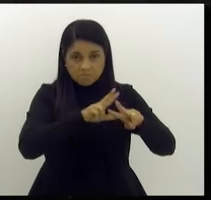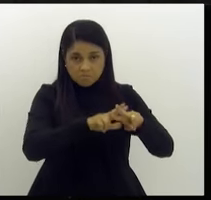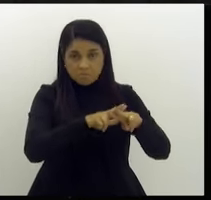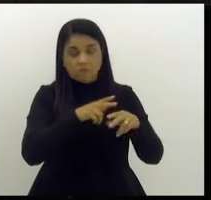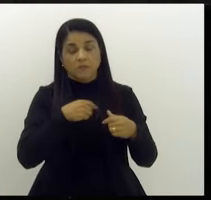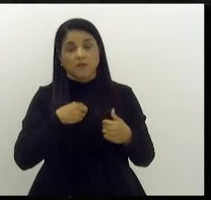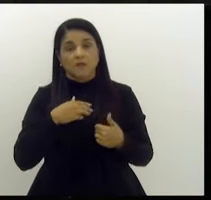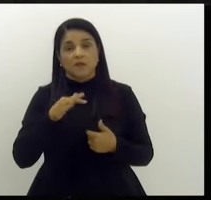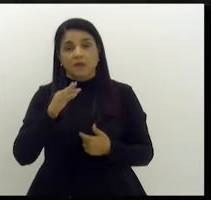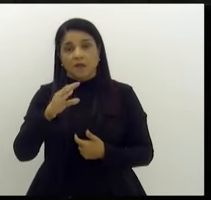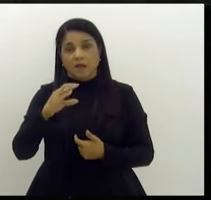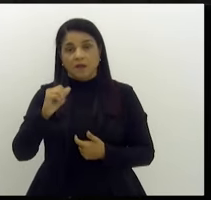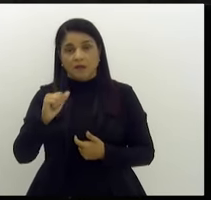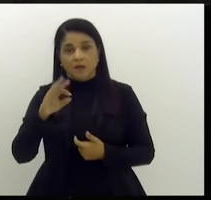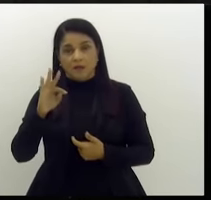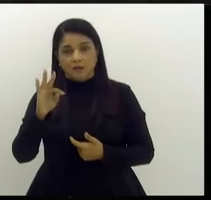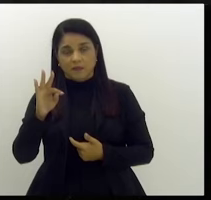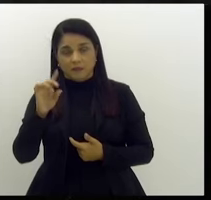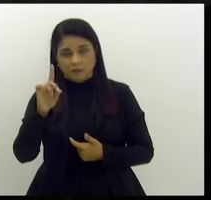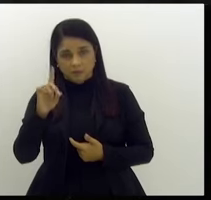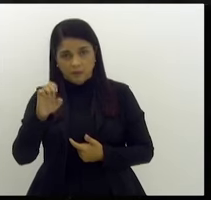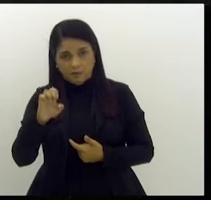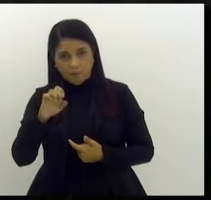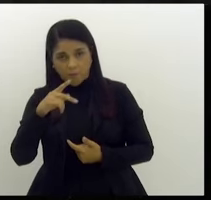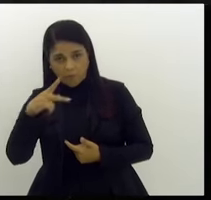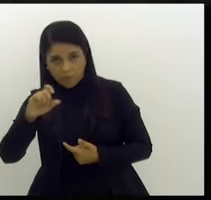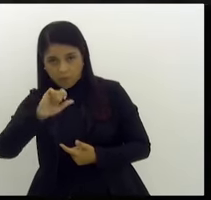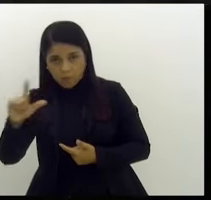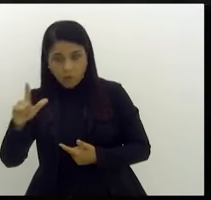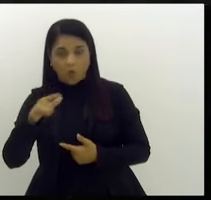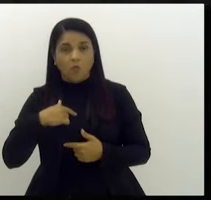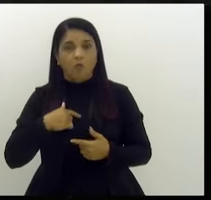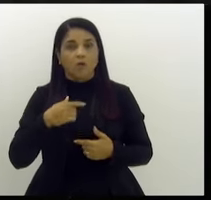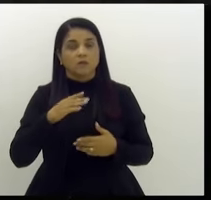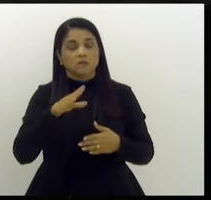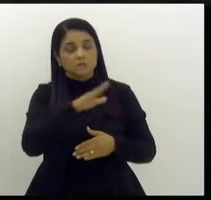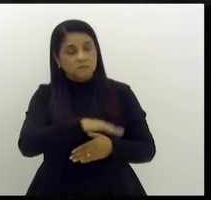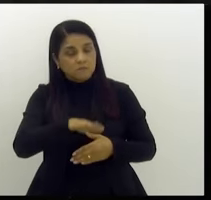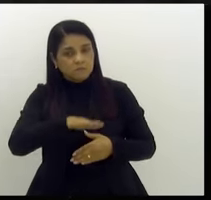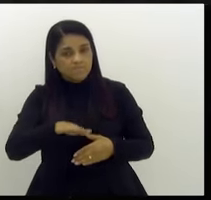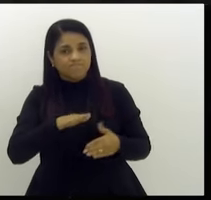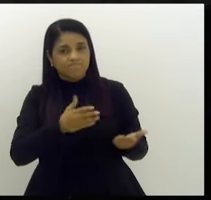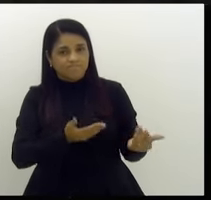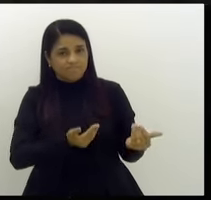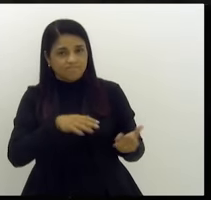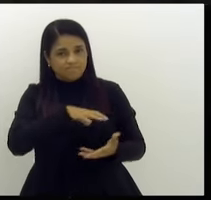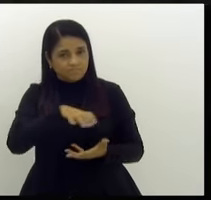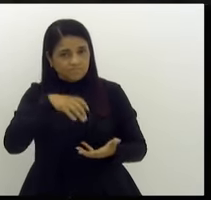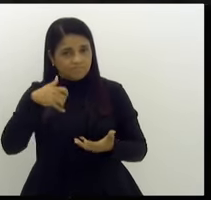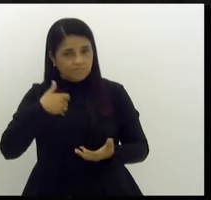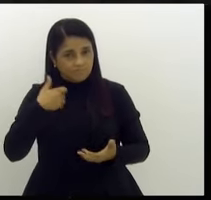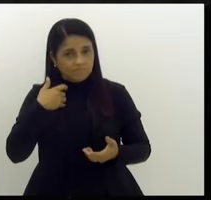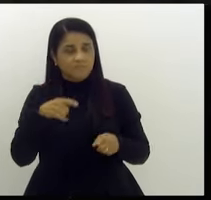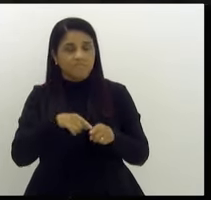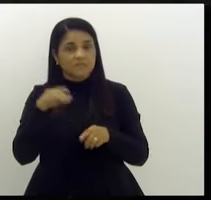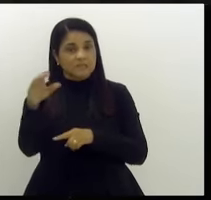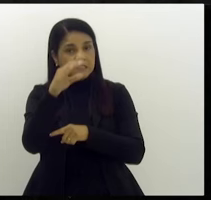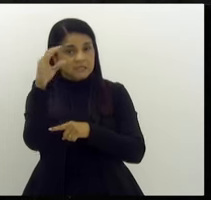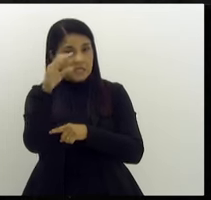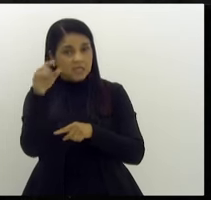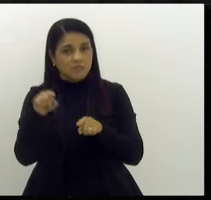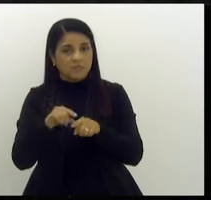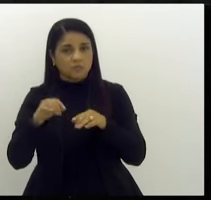Acadepol fundo da Polícia Civil fundo da Infância e adolescência fundo para as ciências do